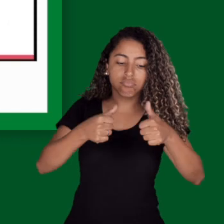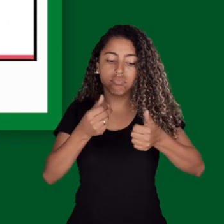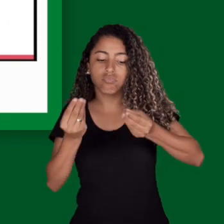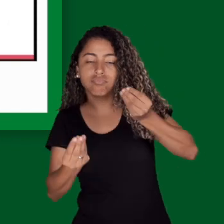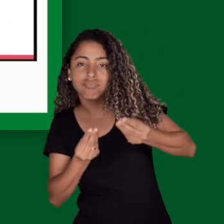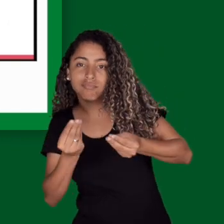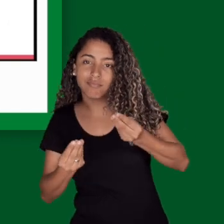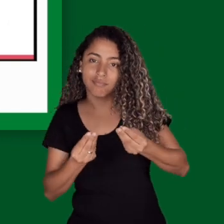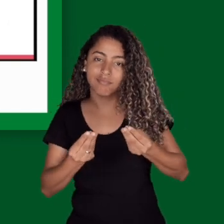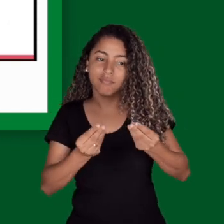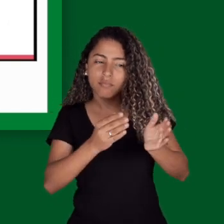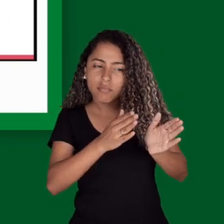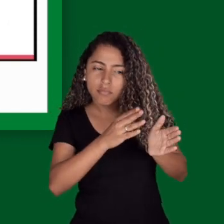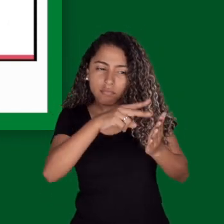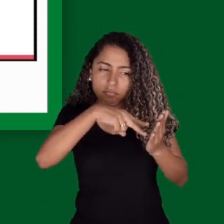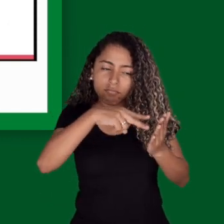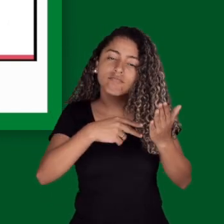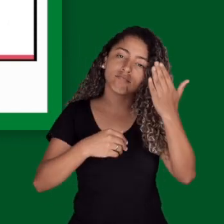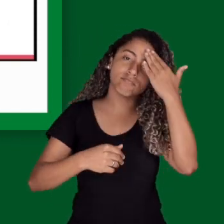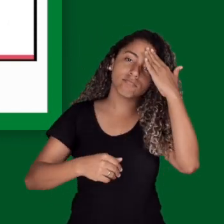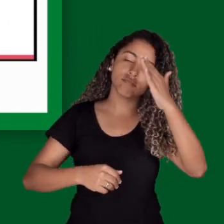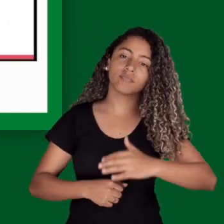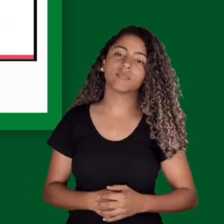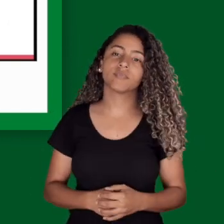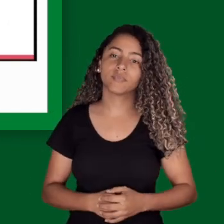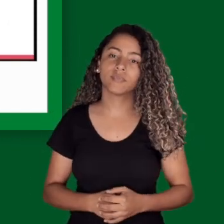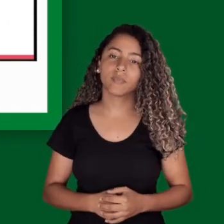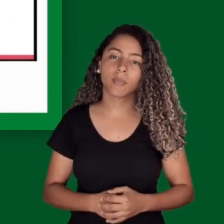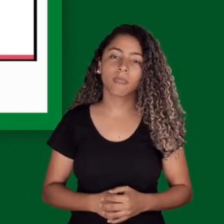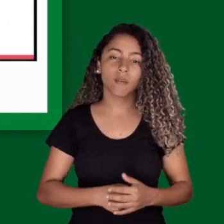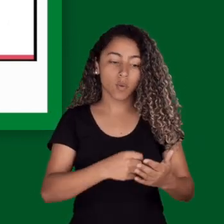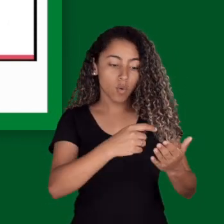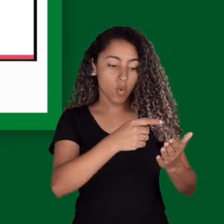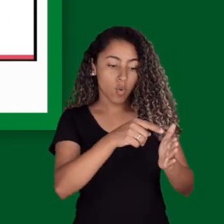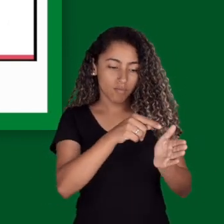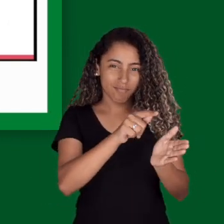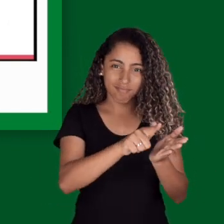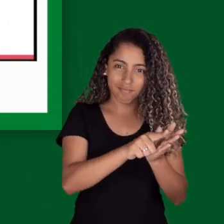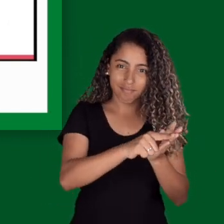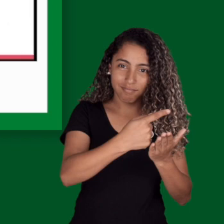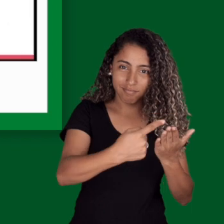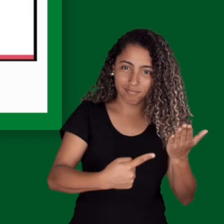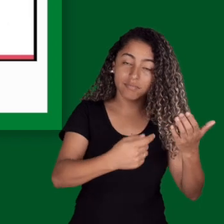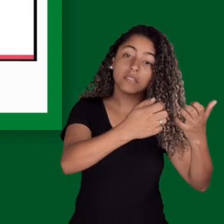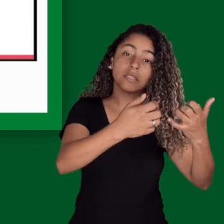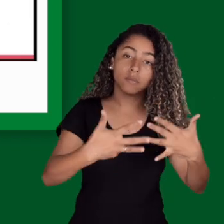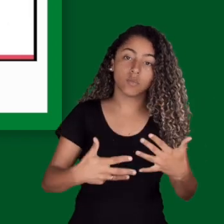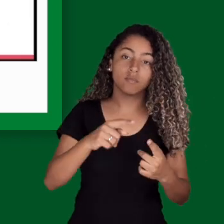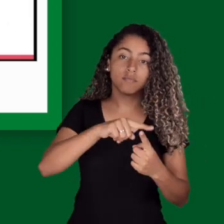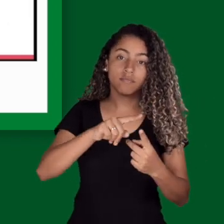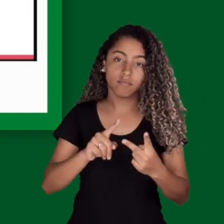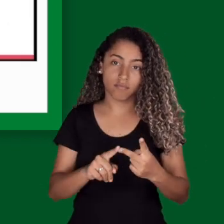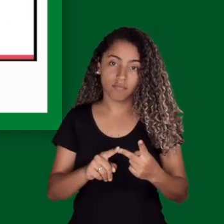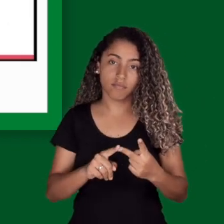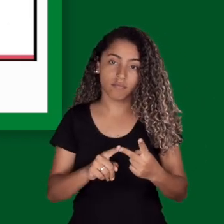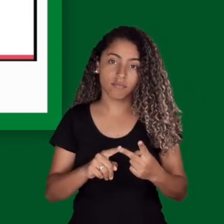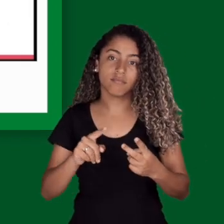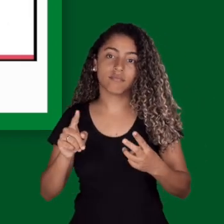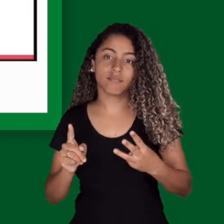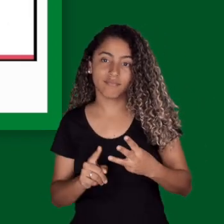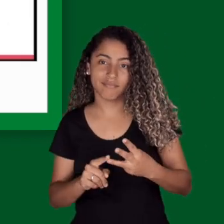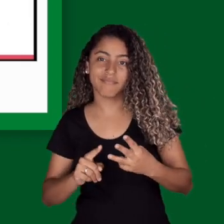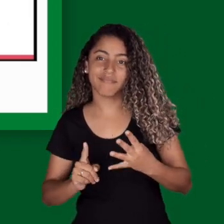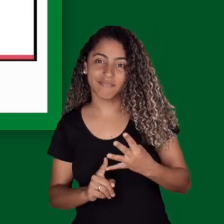dele na nossa saúde. Então, os alimentos, segundo os guias, são classificados da seguinte forma: alimentos